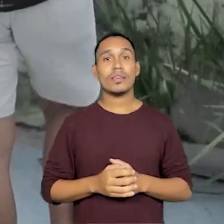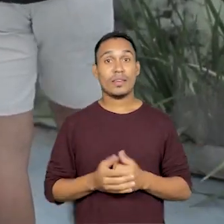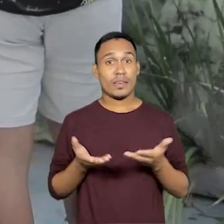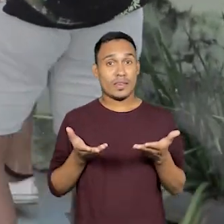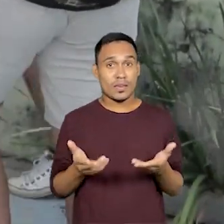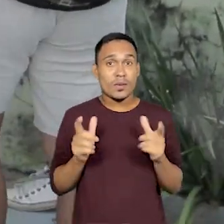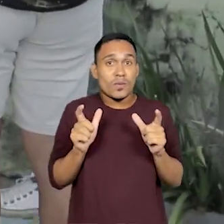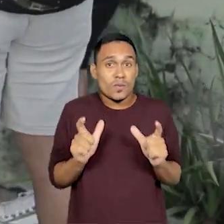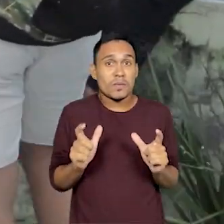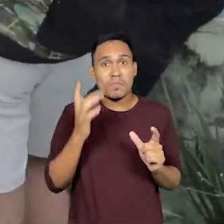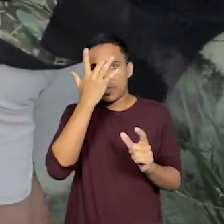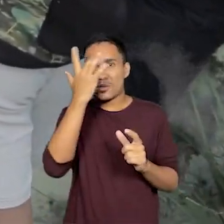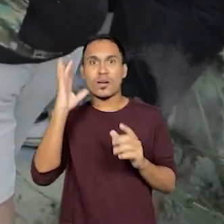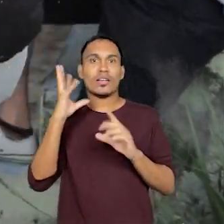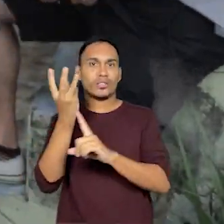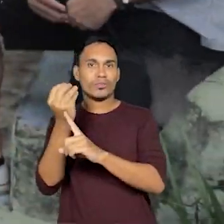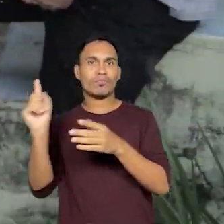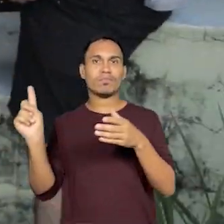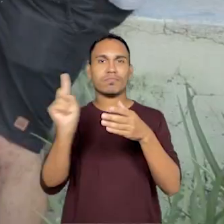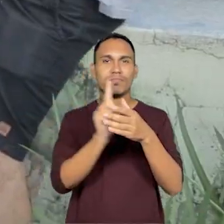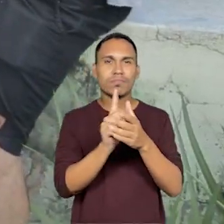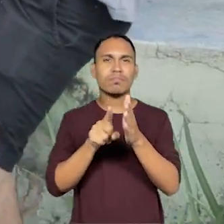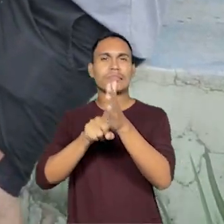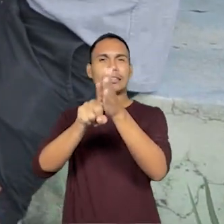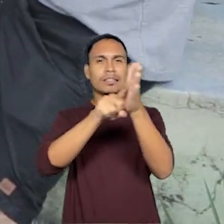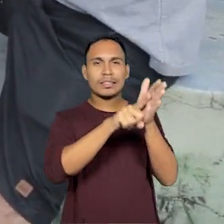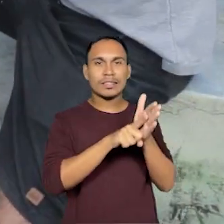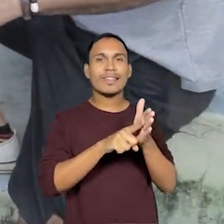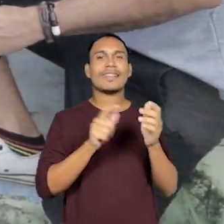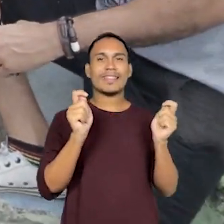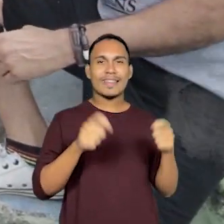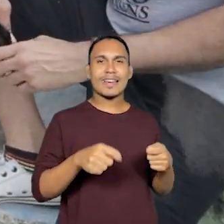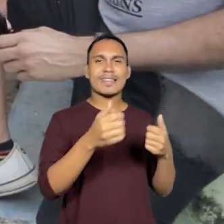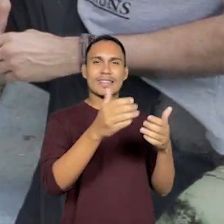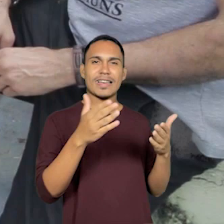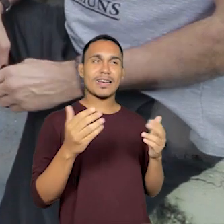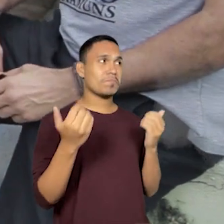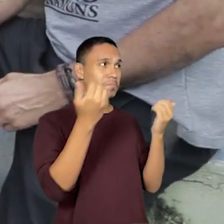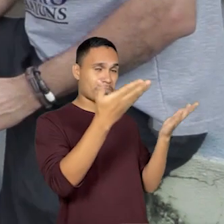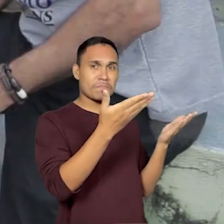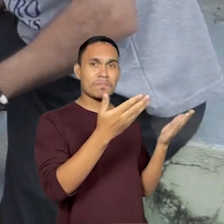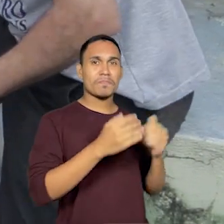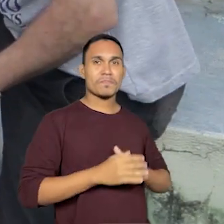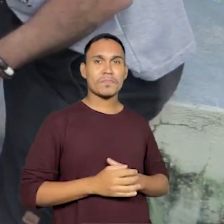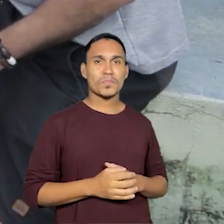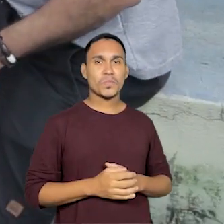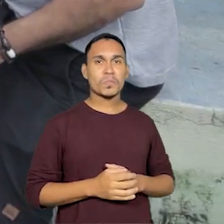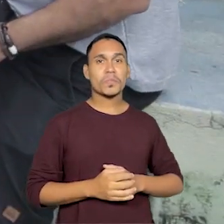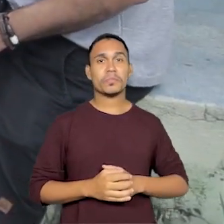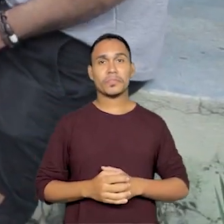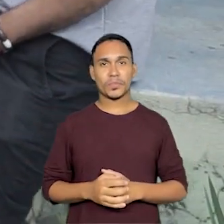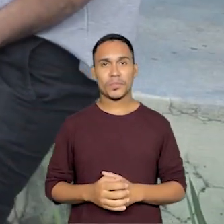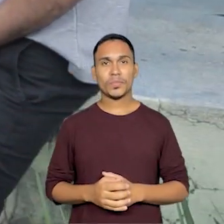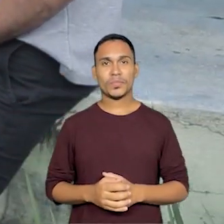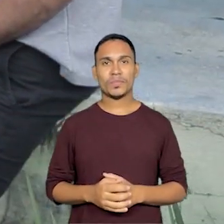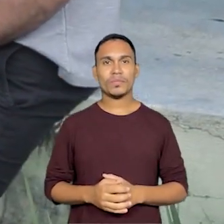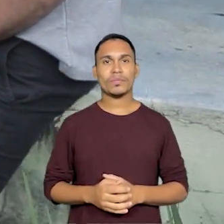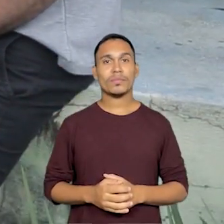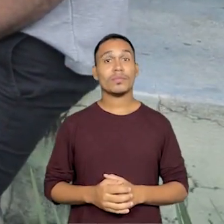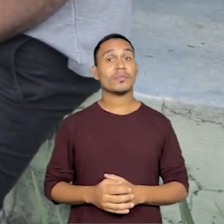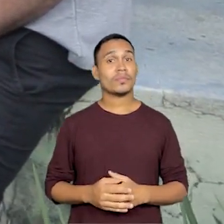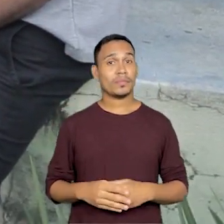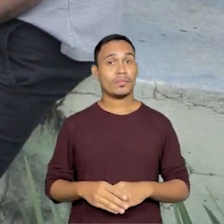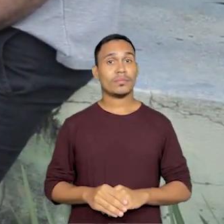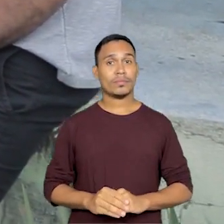faz as residências, a gente hospeda a galera aí. Aponta para o casarão. Clarissa observa o espaço e olha para uma